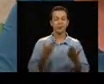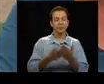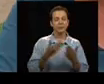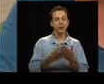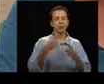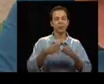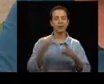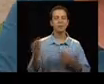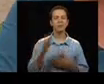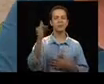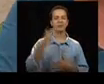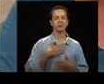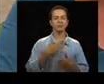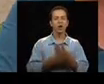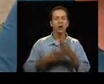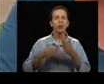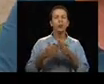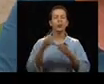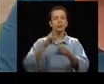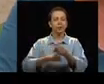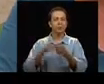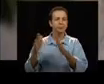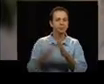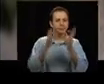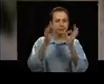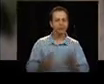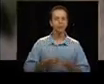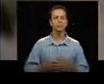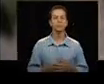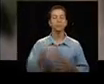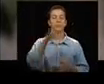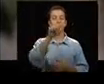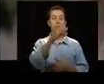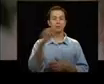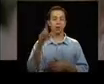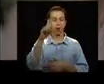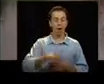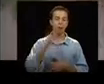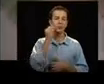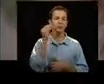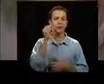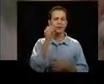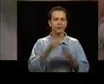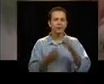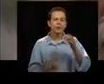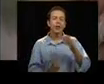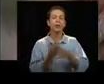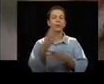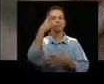porque tudo tem seu tempo, certo, né? A alfabetização é uma experiência